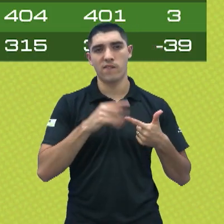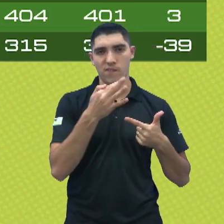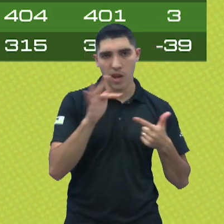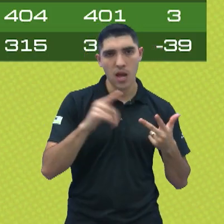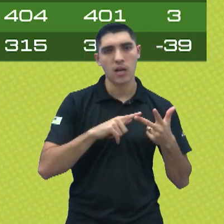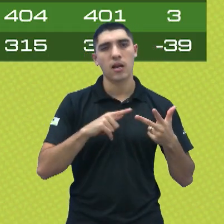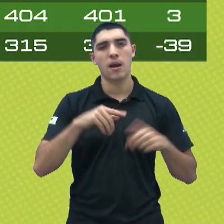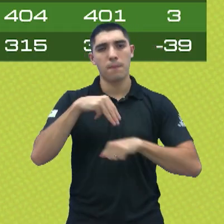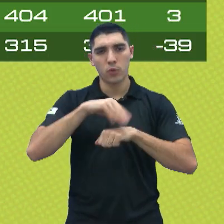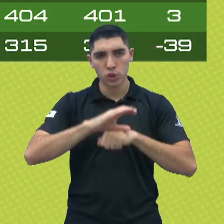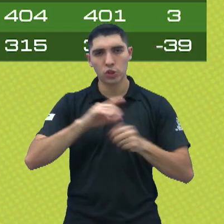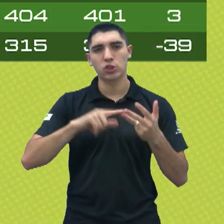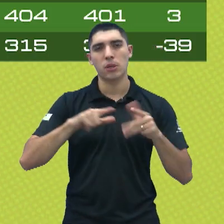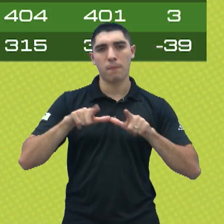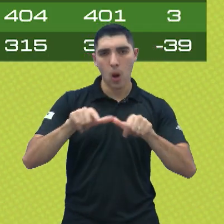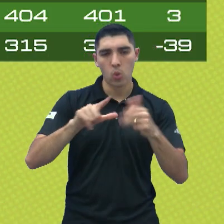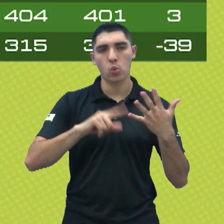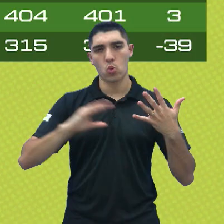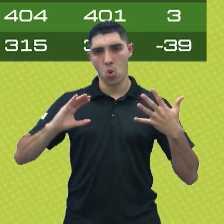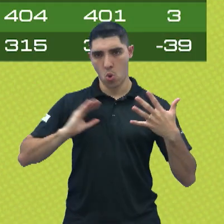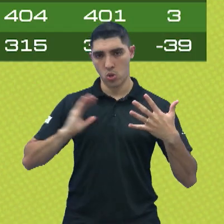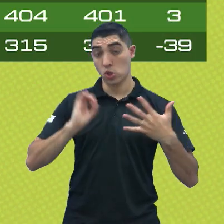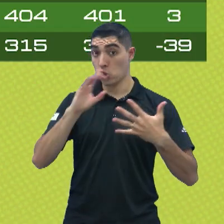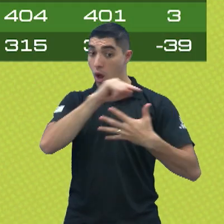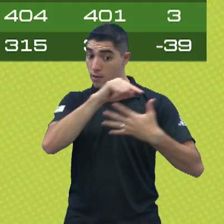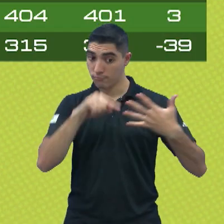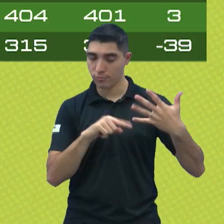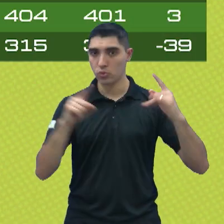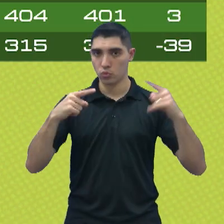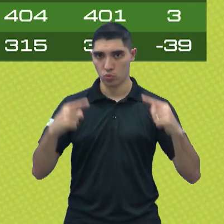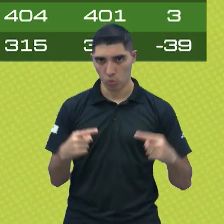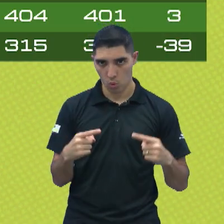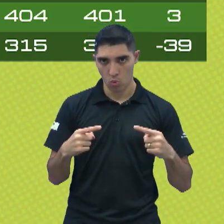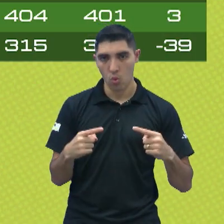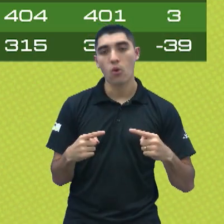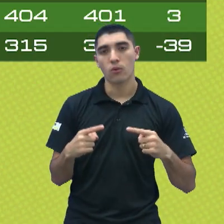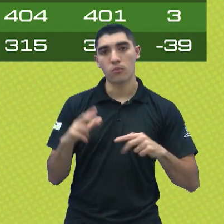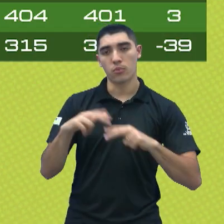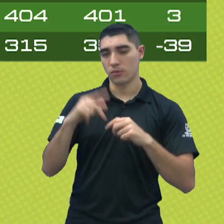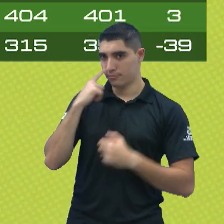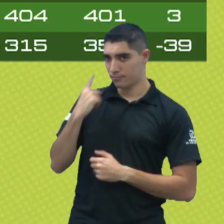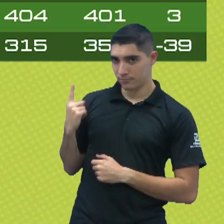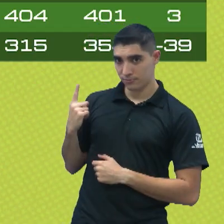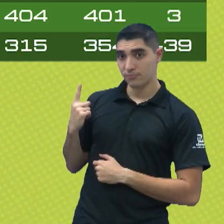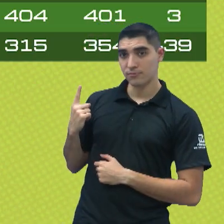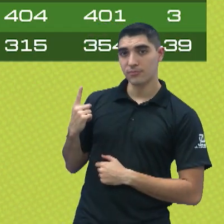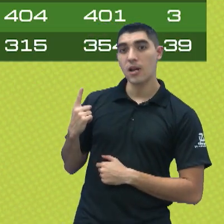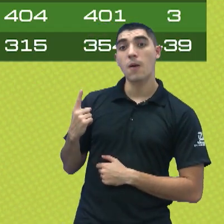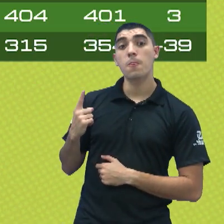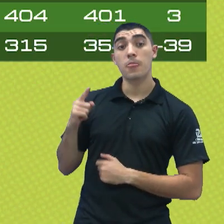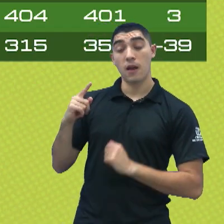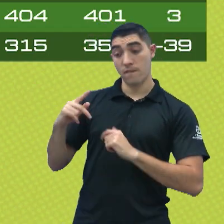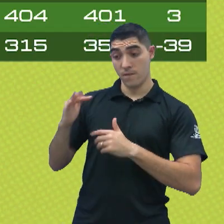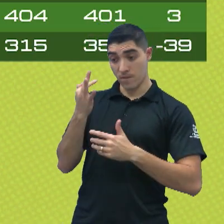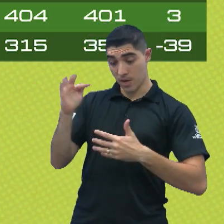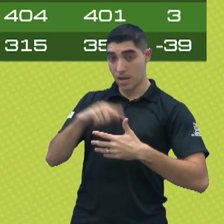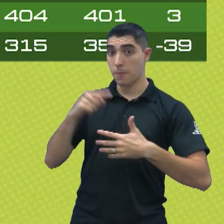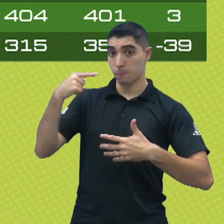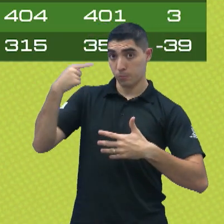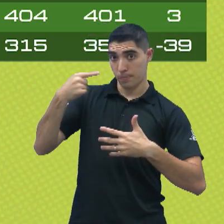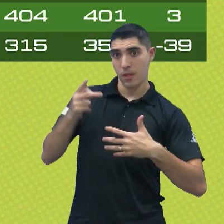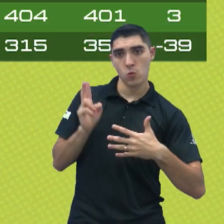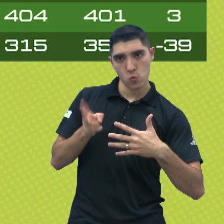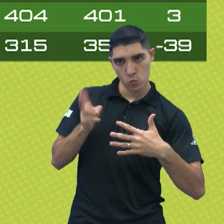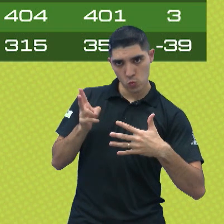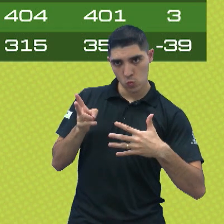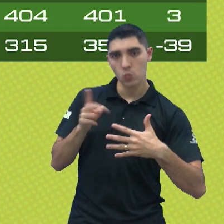primeira fase. E agora na fase de realinhamento, os confrontos são com mando invertido. Por isso que Franca ainda segue na liderança, né, dentro desse